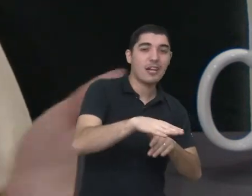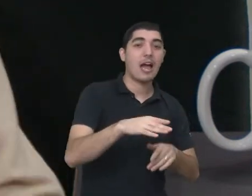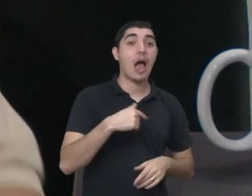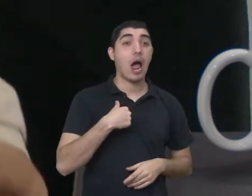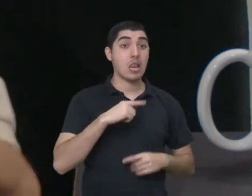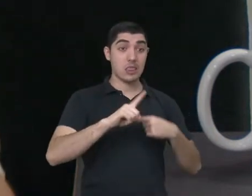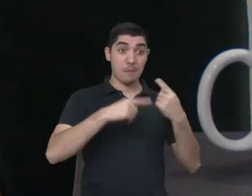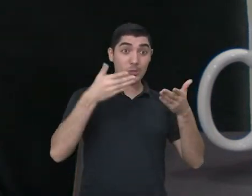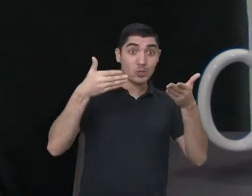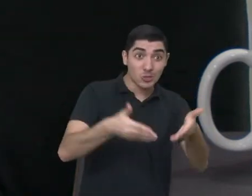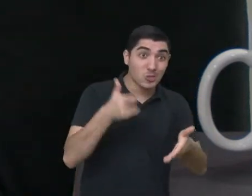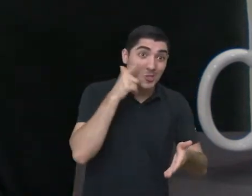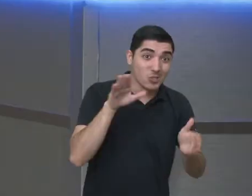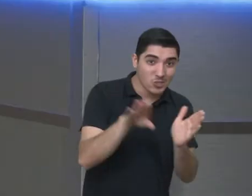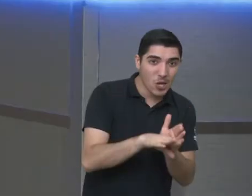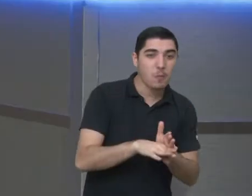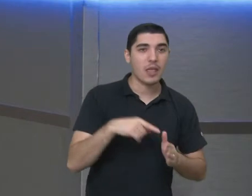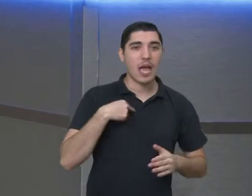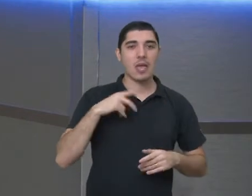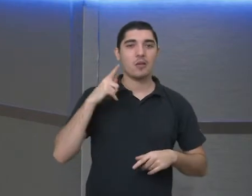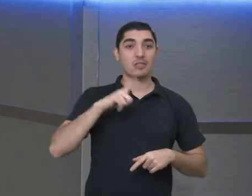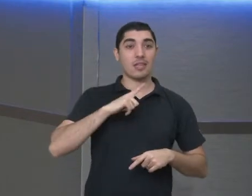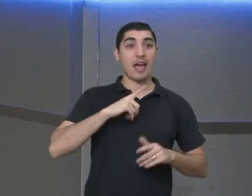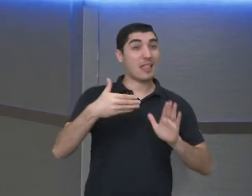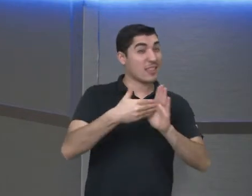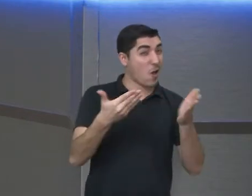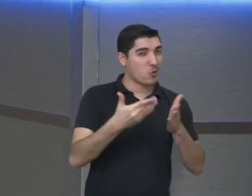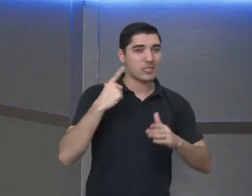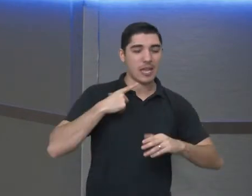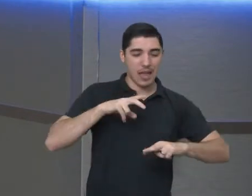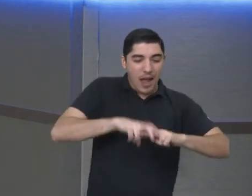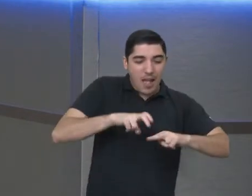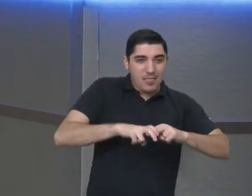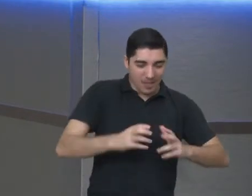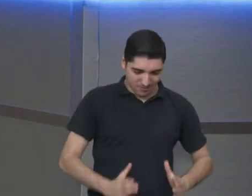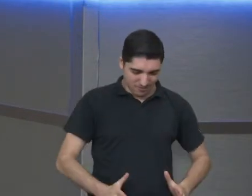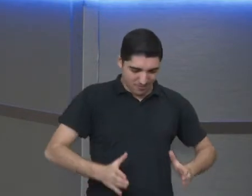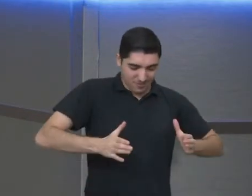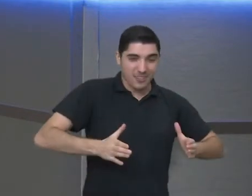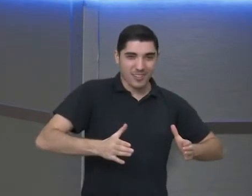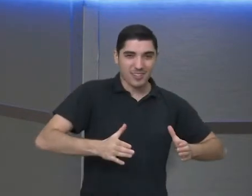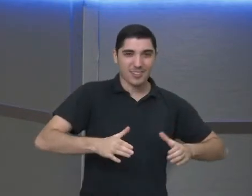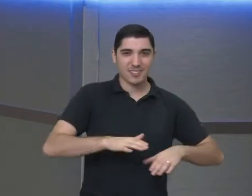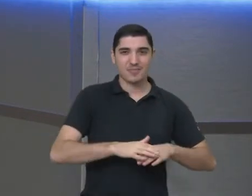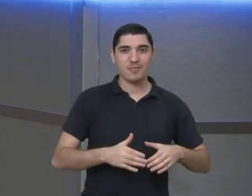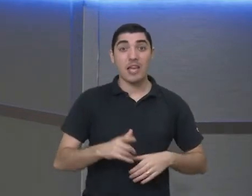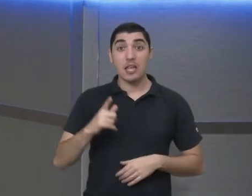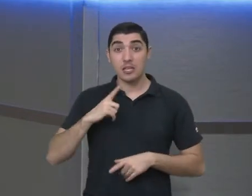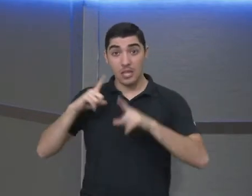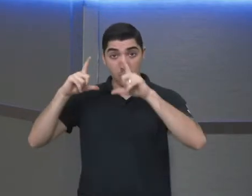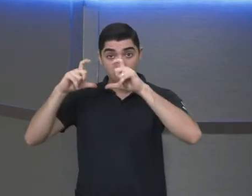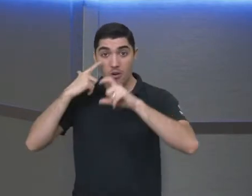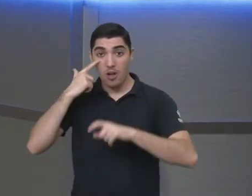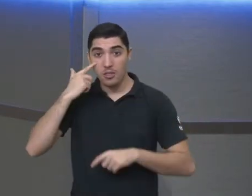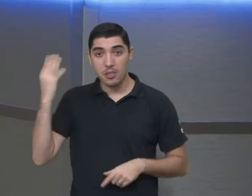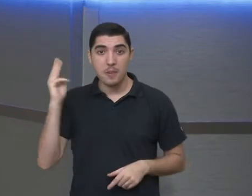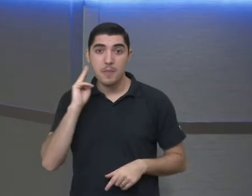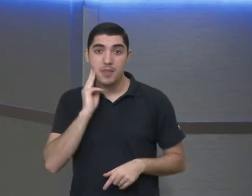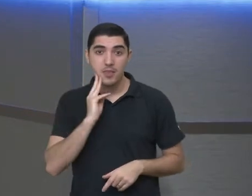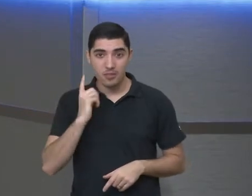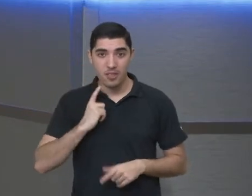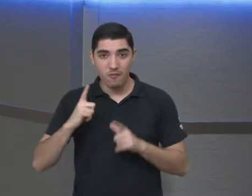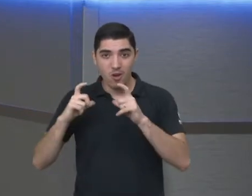sempre disse também que eu achava mais difícil você trabalhar em São José dos Campos do que você trabalhar em São Paulo. Porque em São José é jogo do